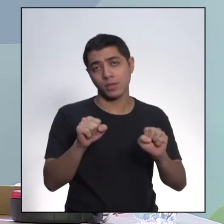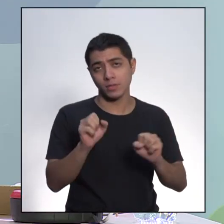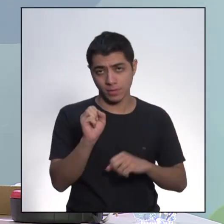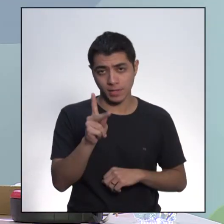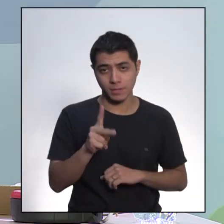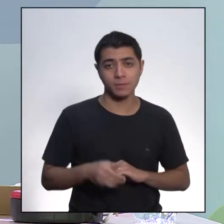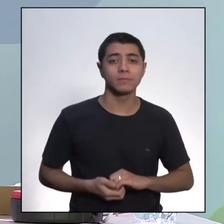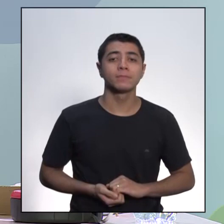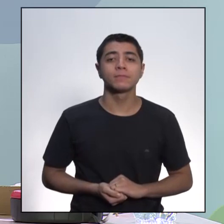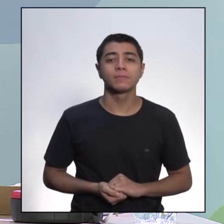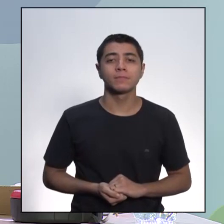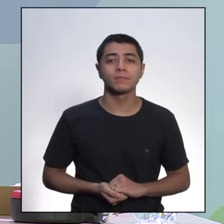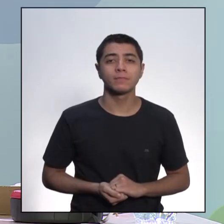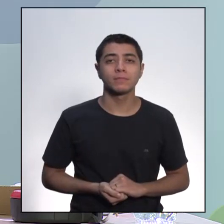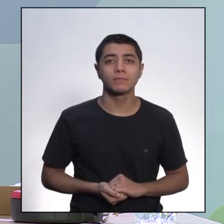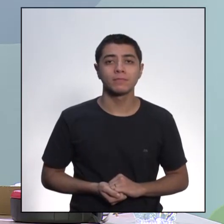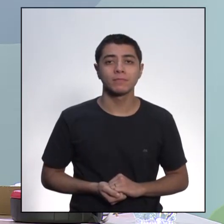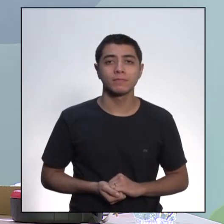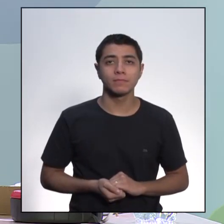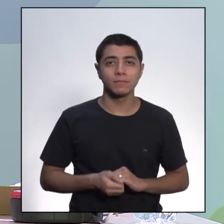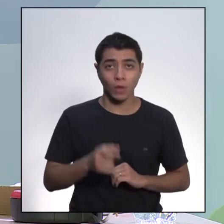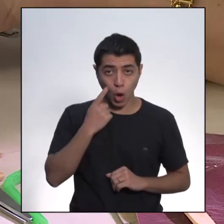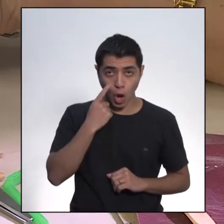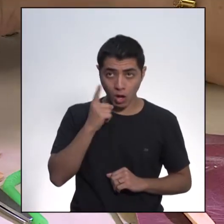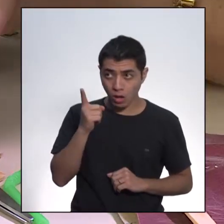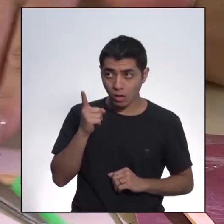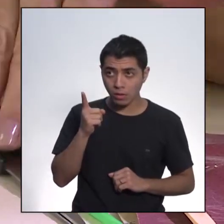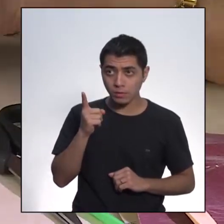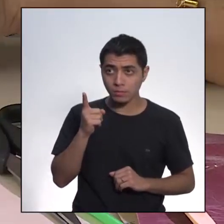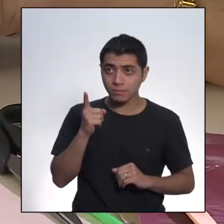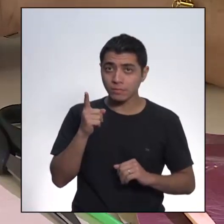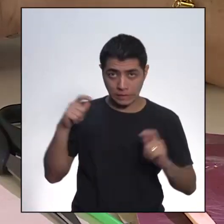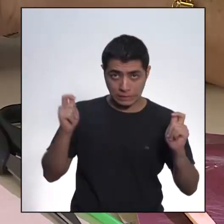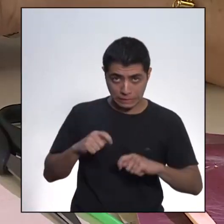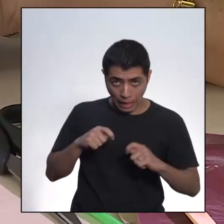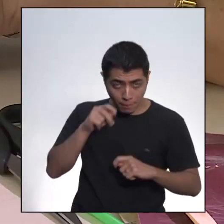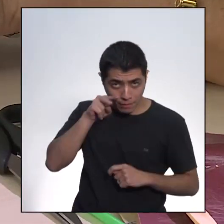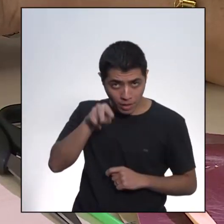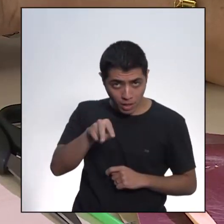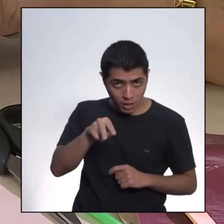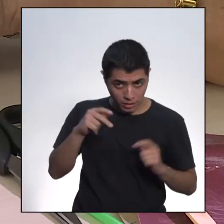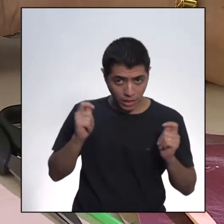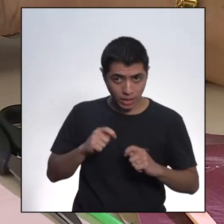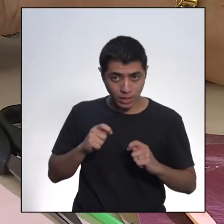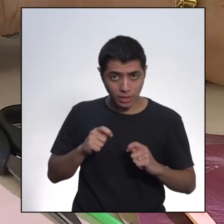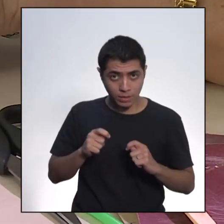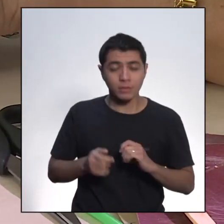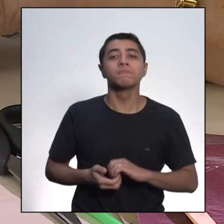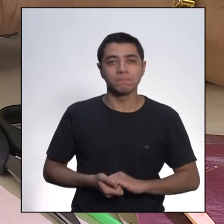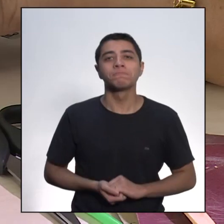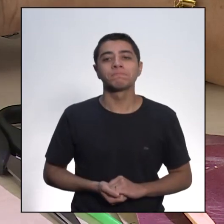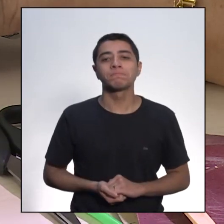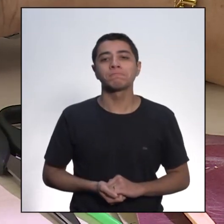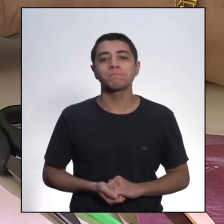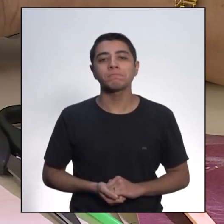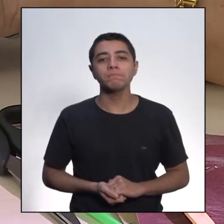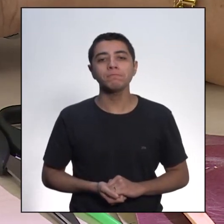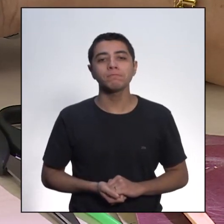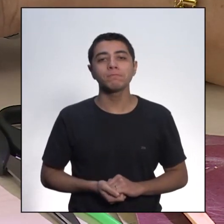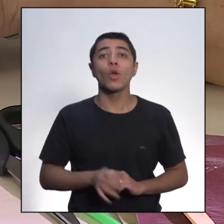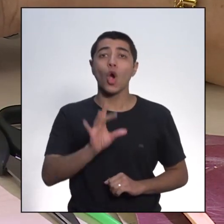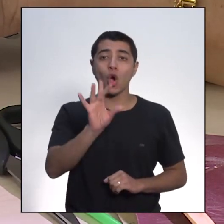vendo? Segurar um pouquinho, ó. Dá para ver? Dá para ver? Ó. Você vai colocar ele aqui, ó. Tá?